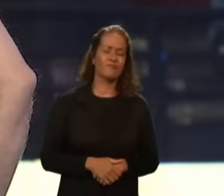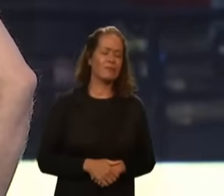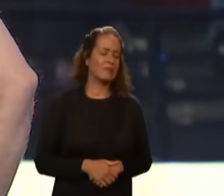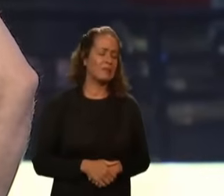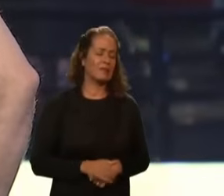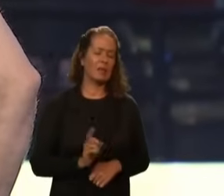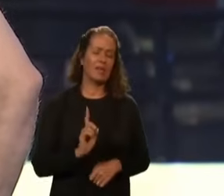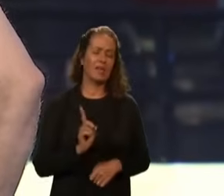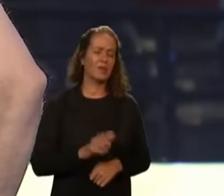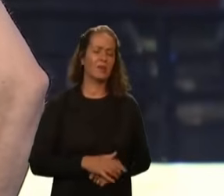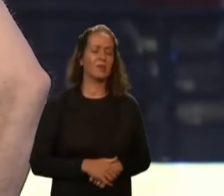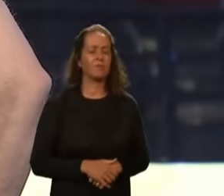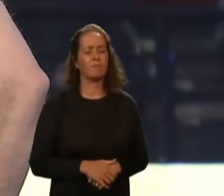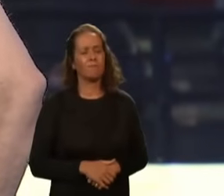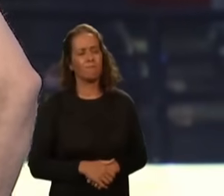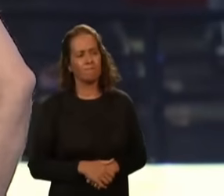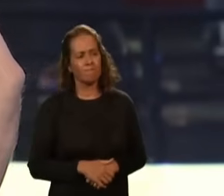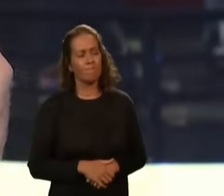Não.